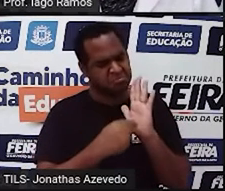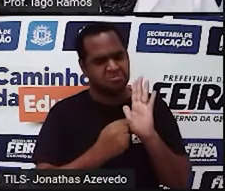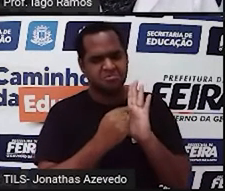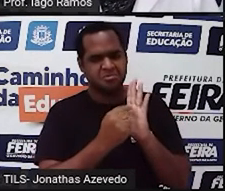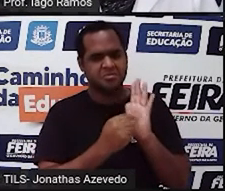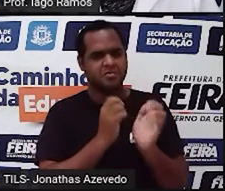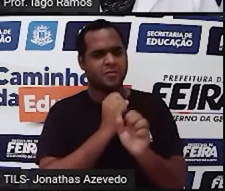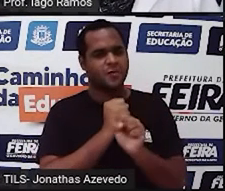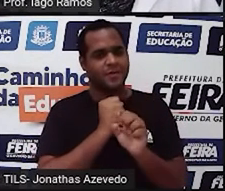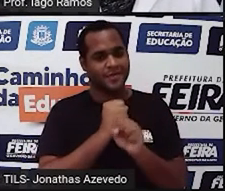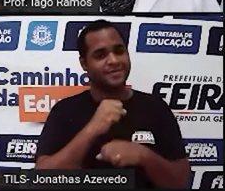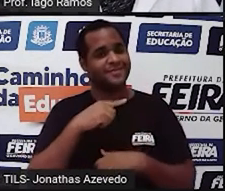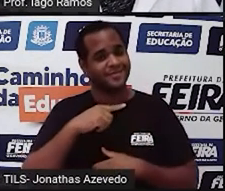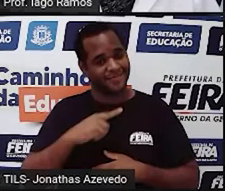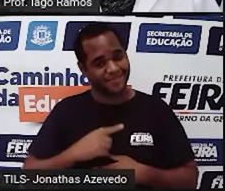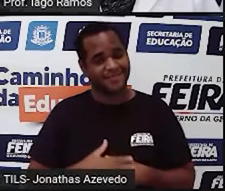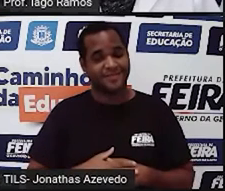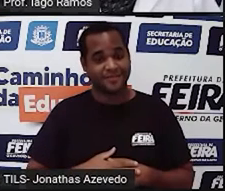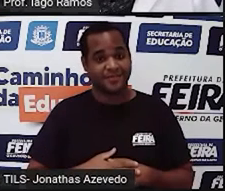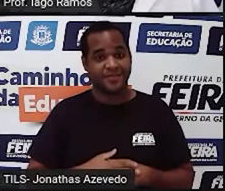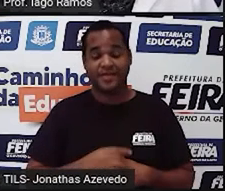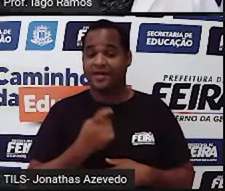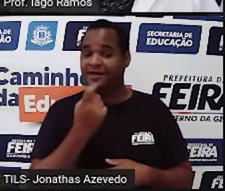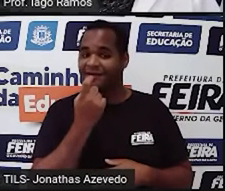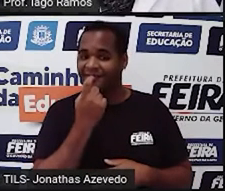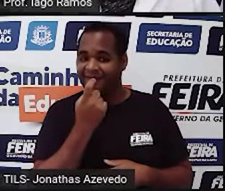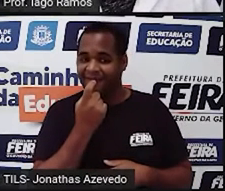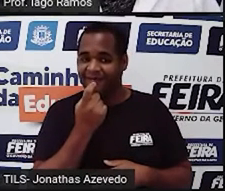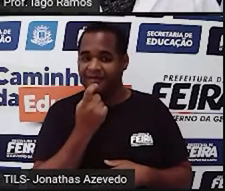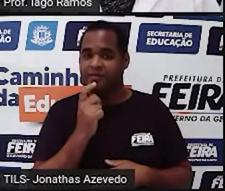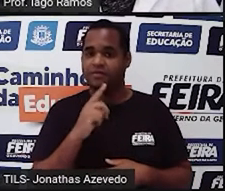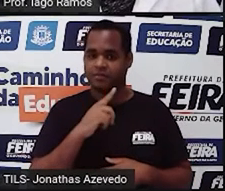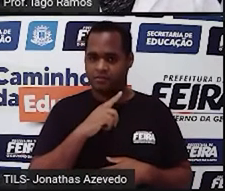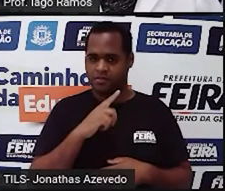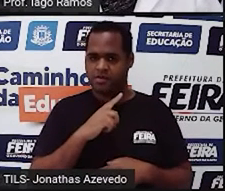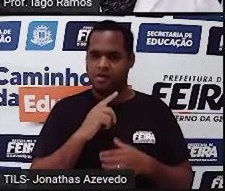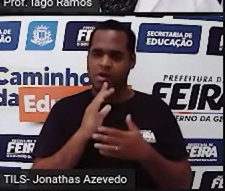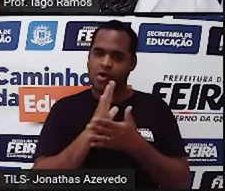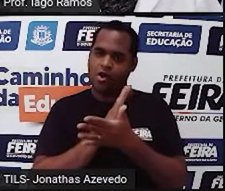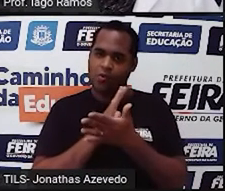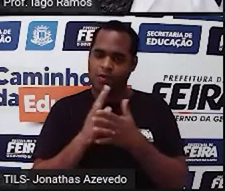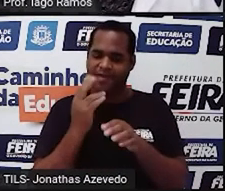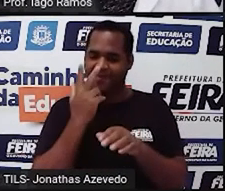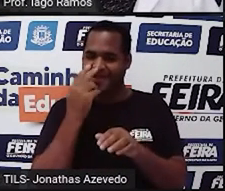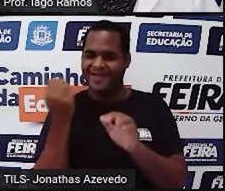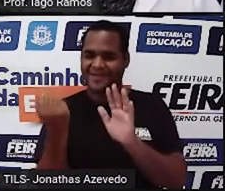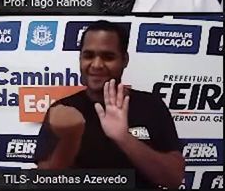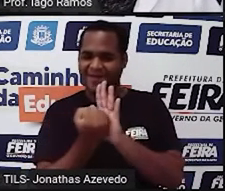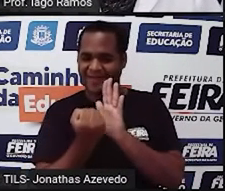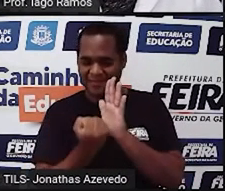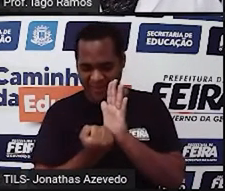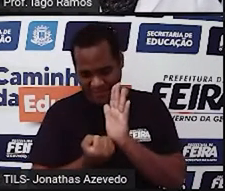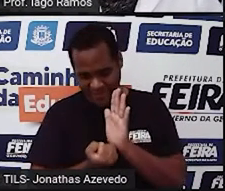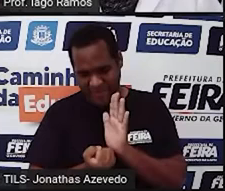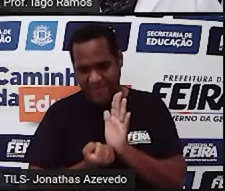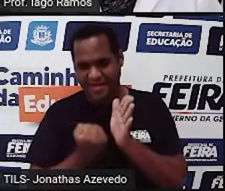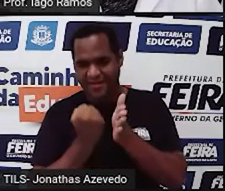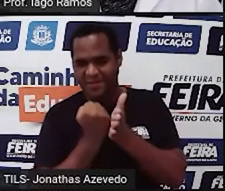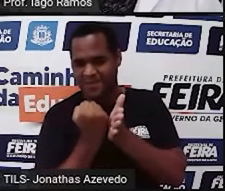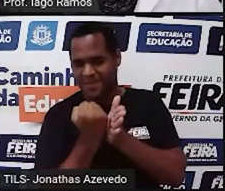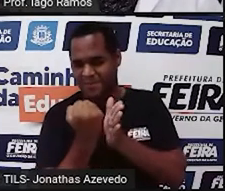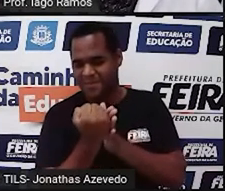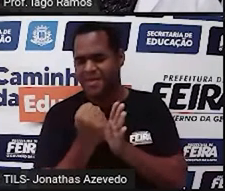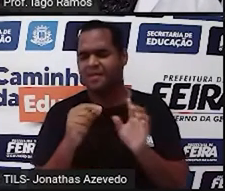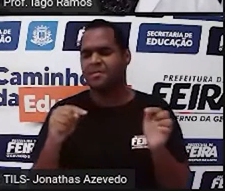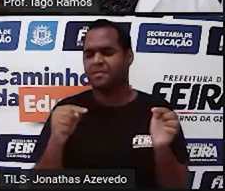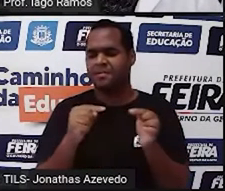Pois é né esses ossos aí com algumas marcas né funcionavam